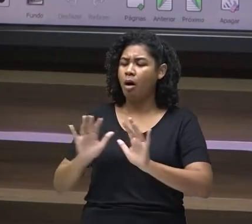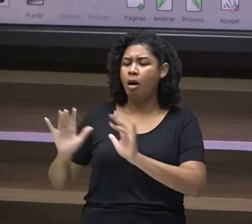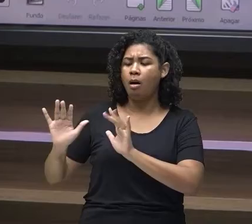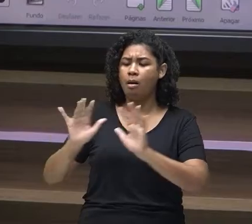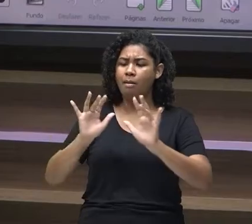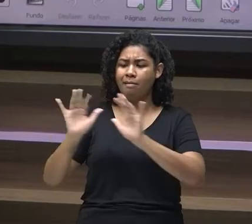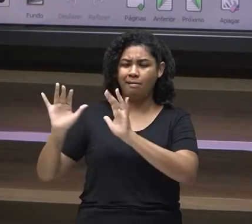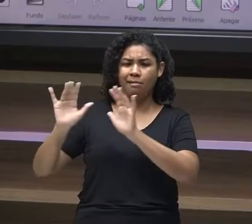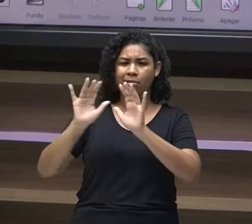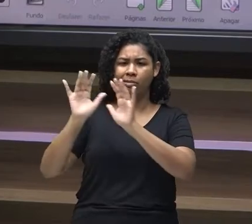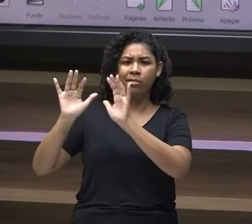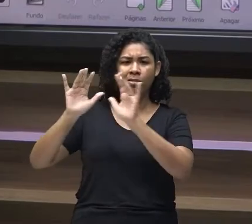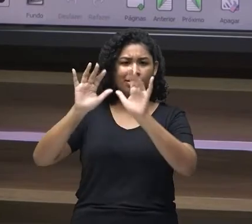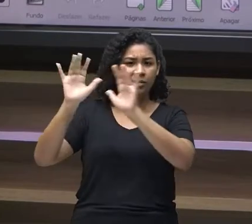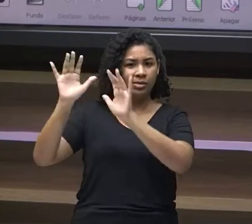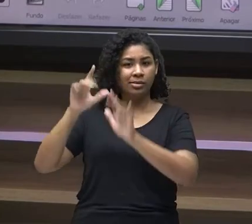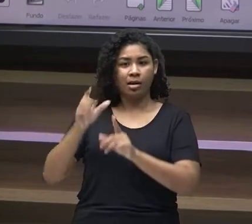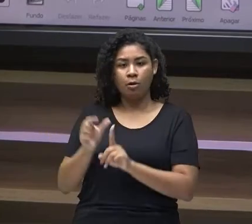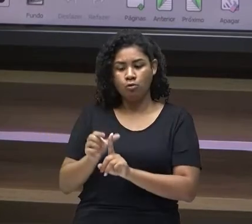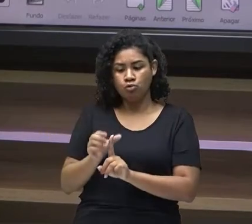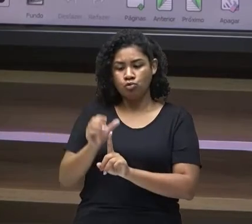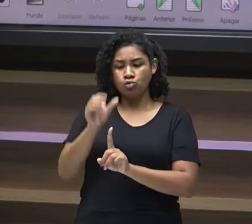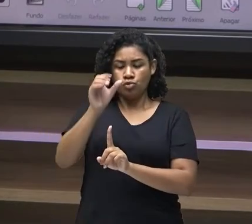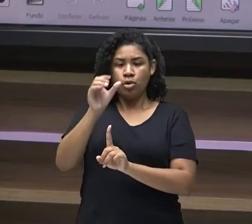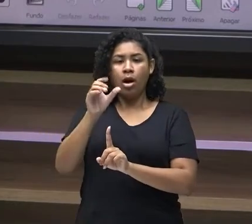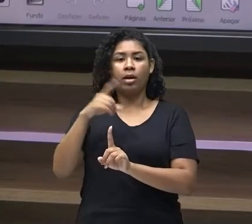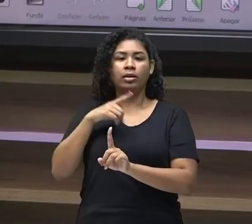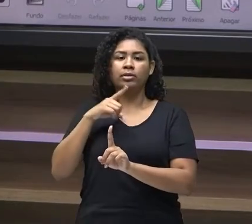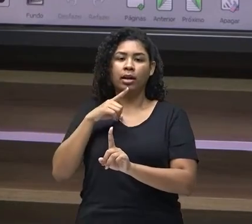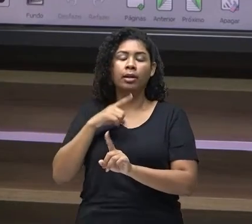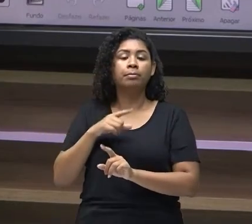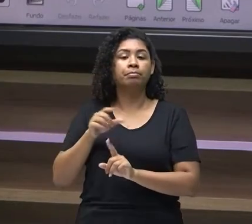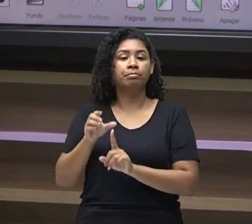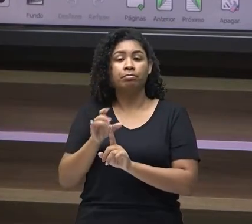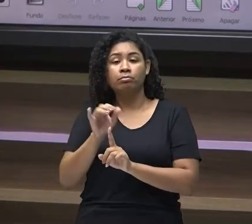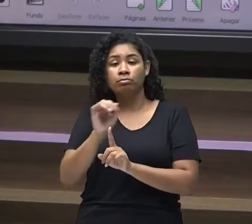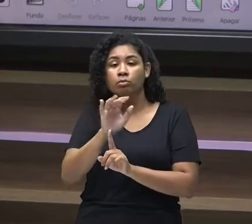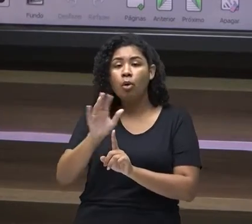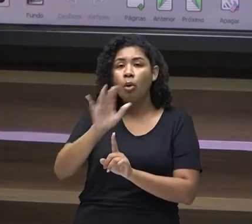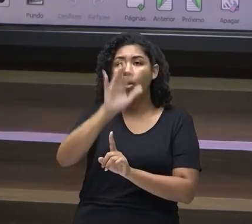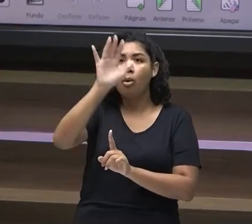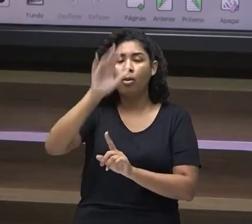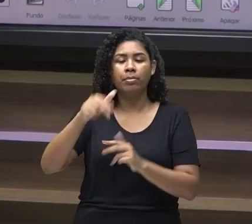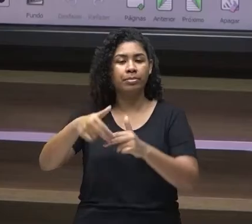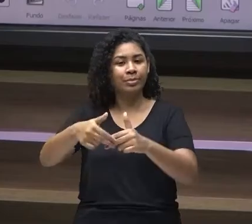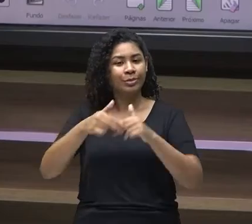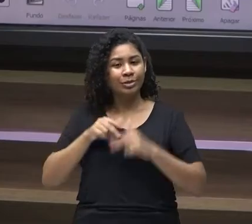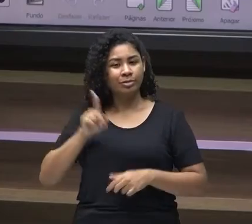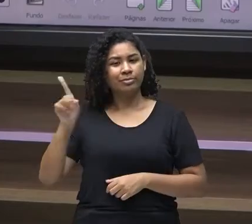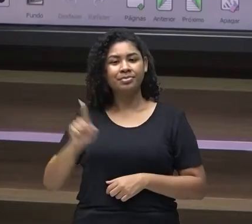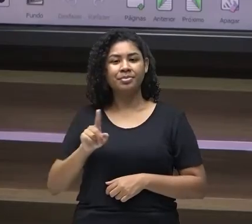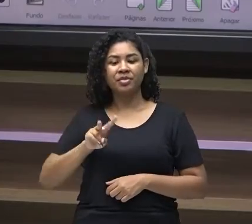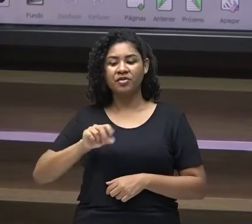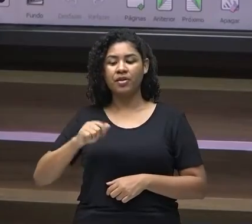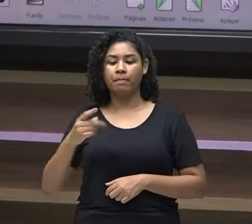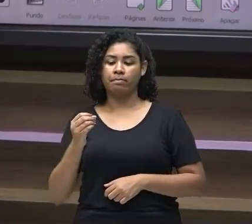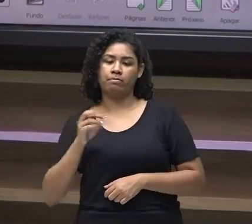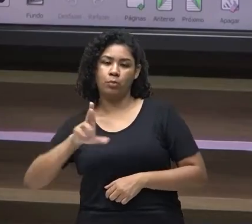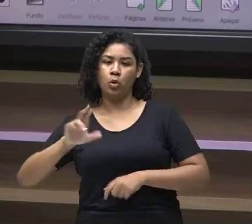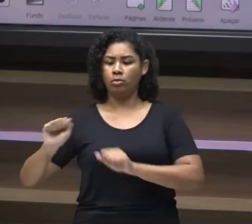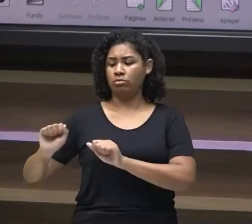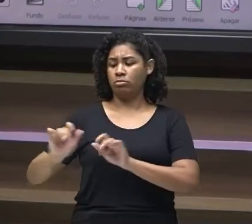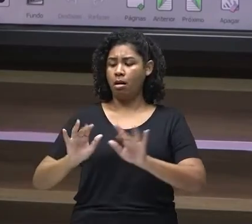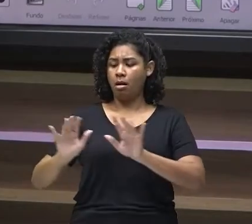estruturas dentro da usina e chega até a turbina. Então esse vapor que é gerado através dessa energia da água quente,